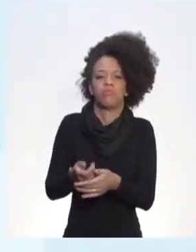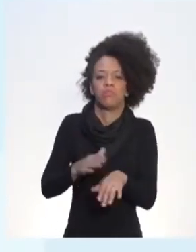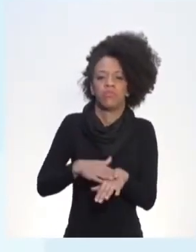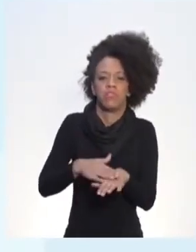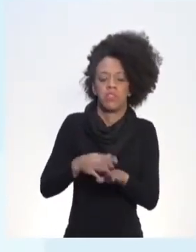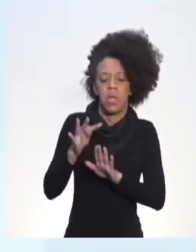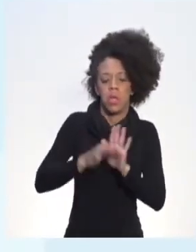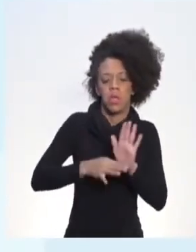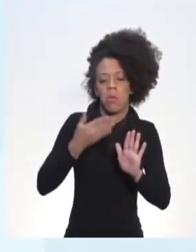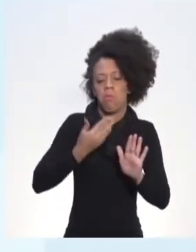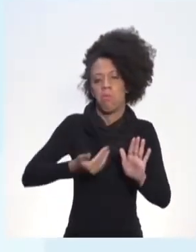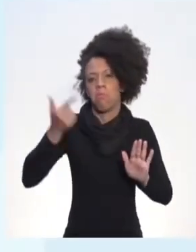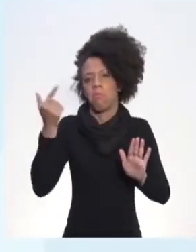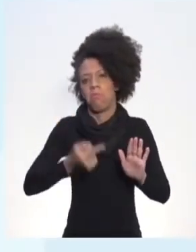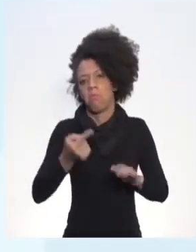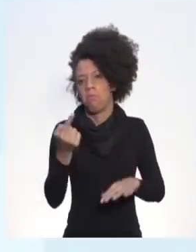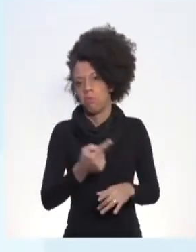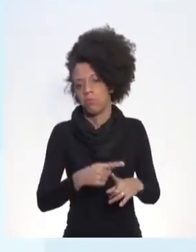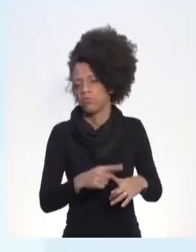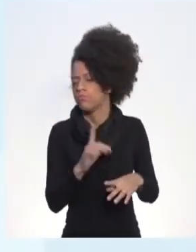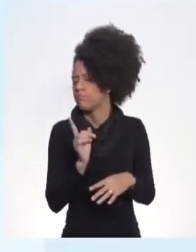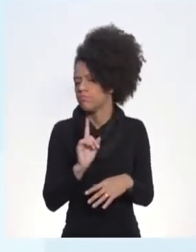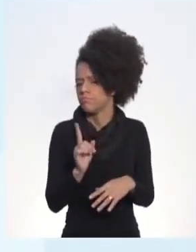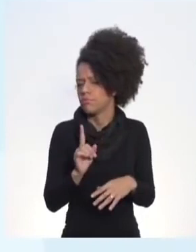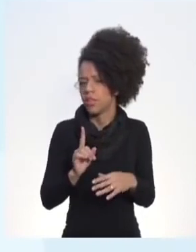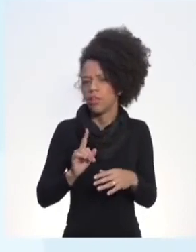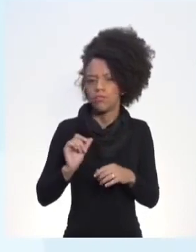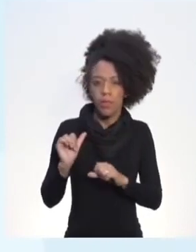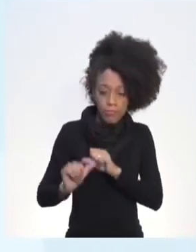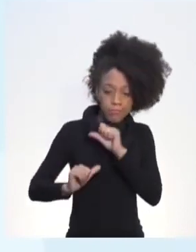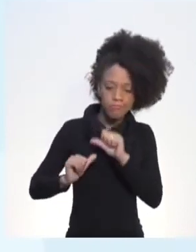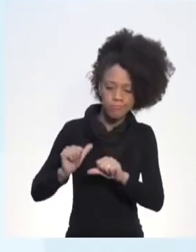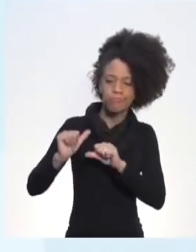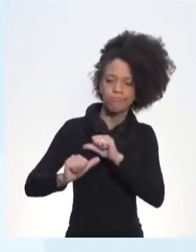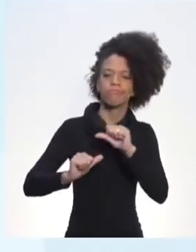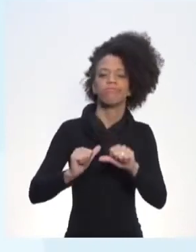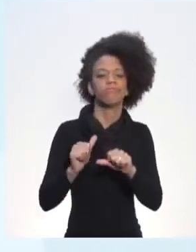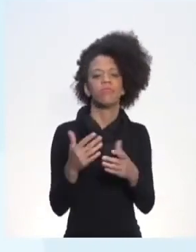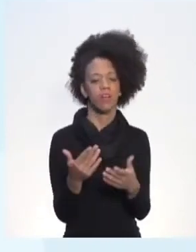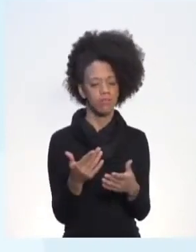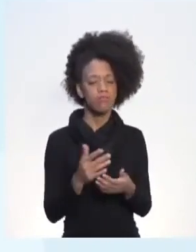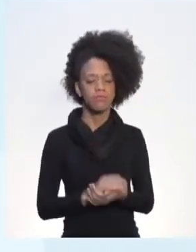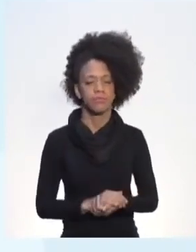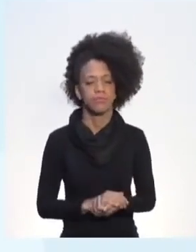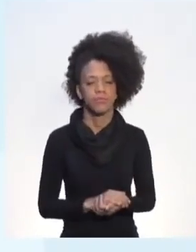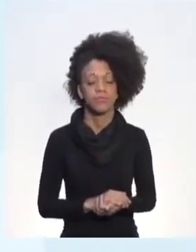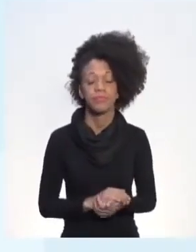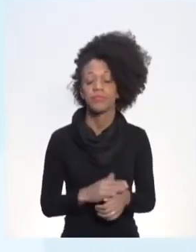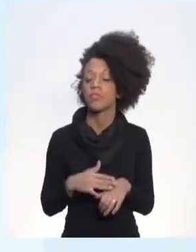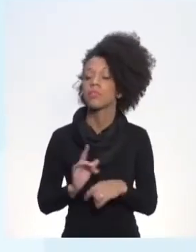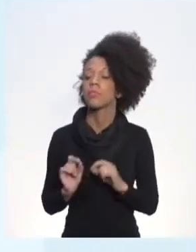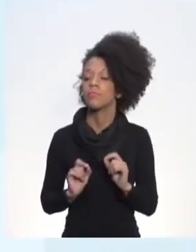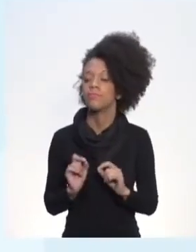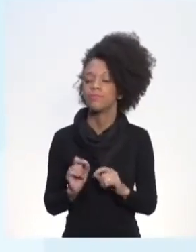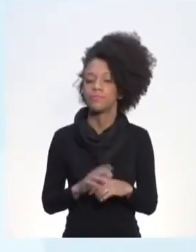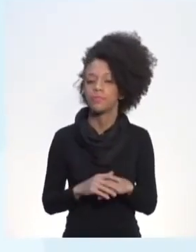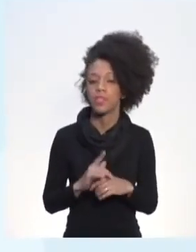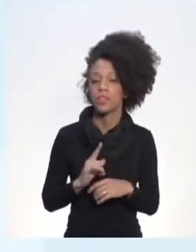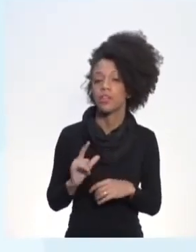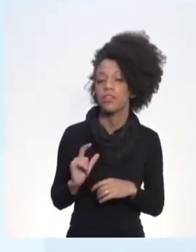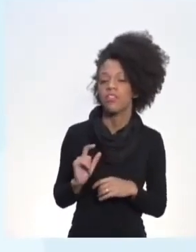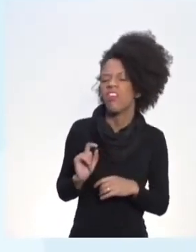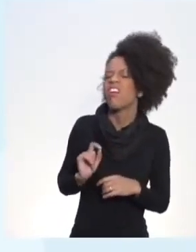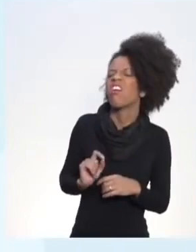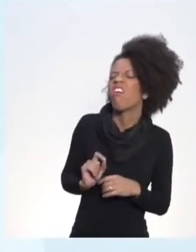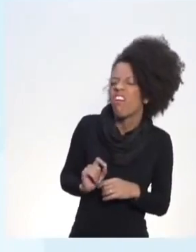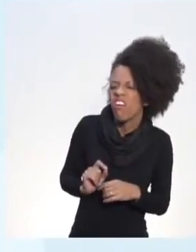de primeira, muito pelo contrário. Depois de várias vezes é que ele vai ficar bom, certo? O que mais? Tem o quem, o